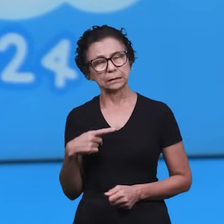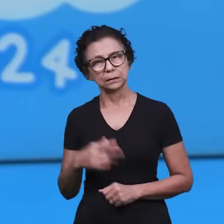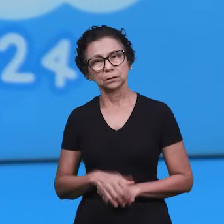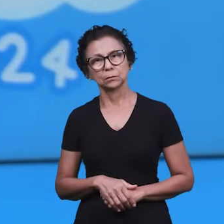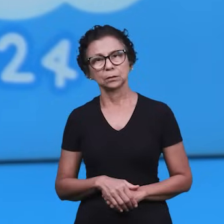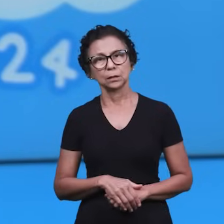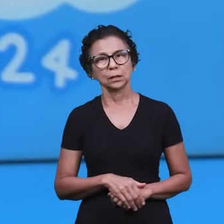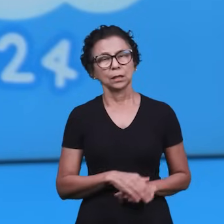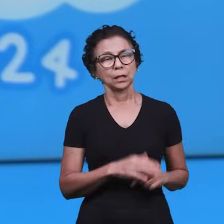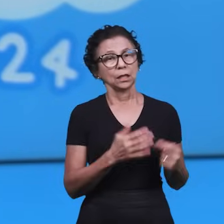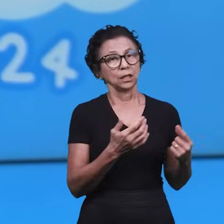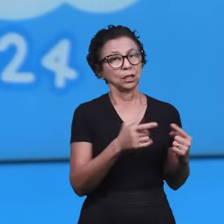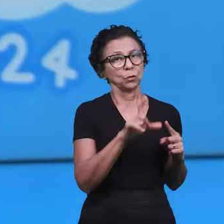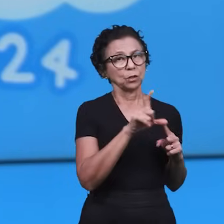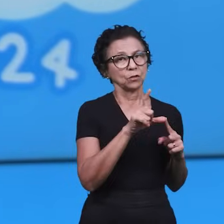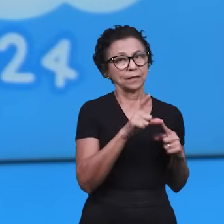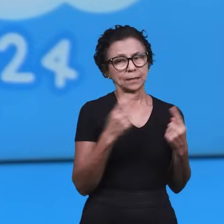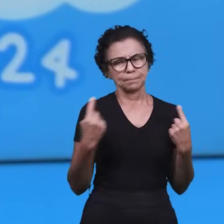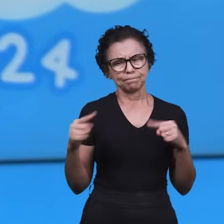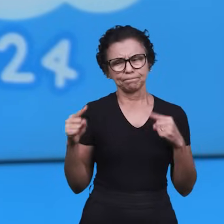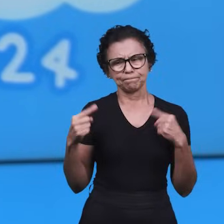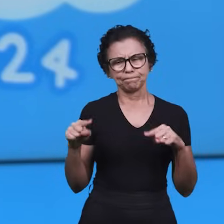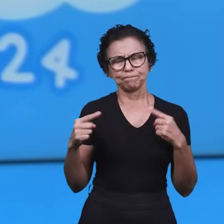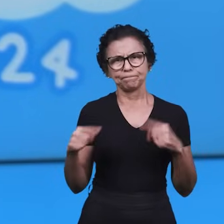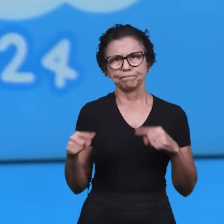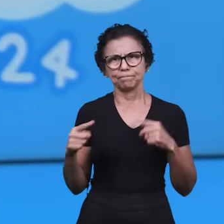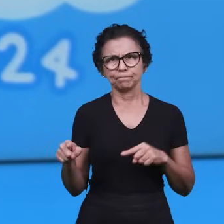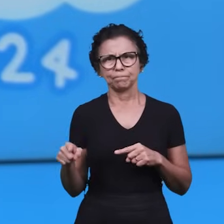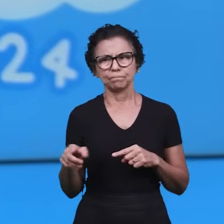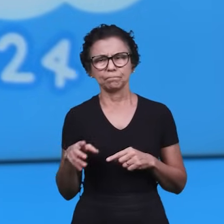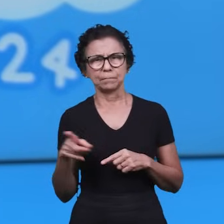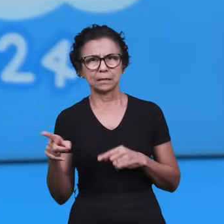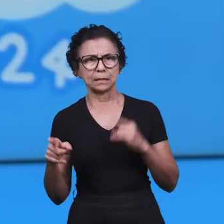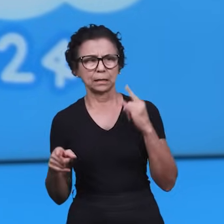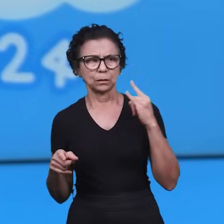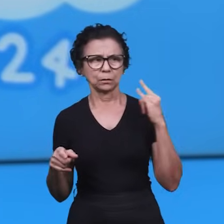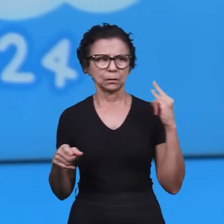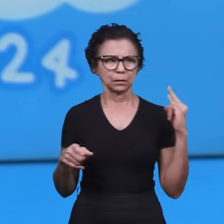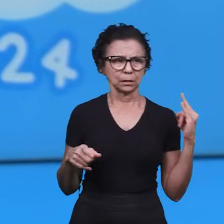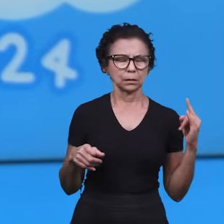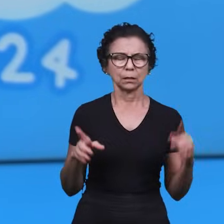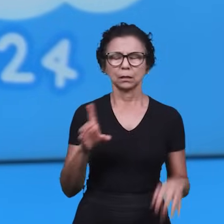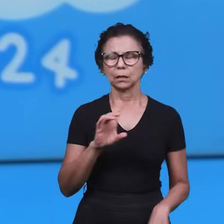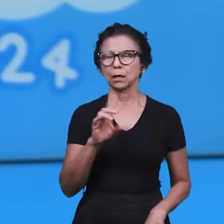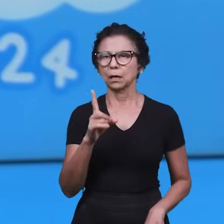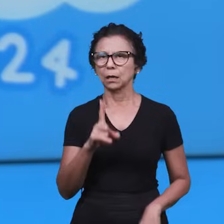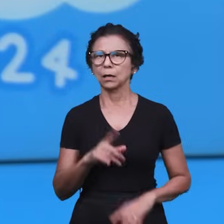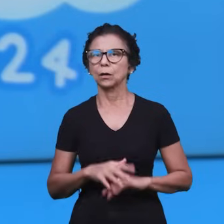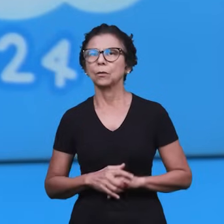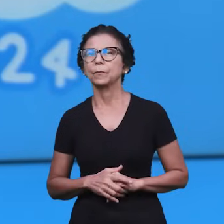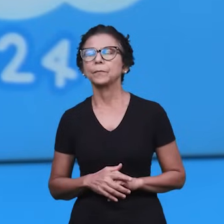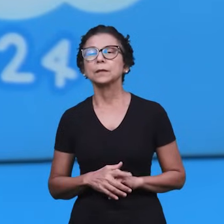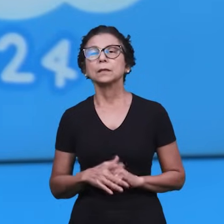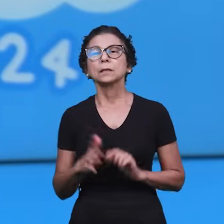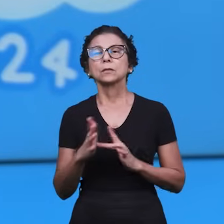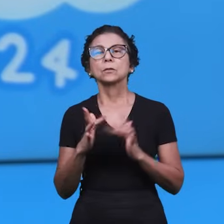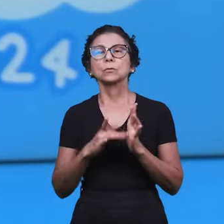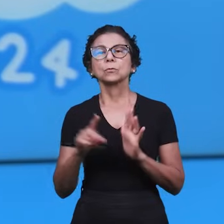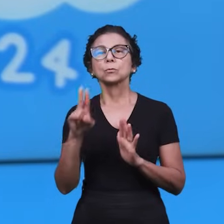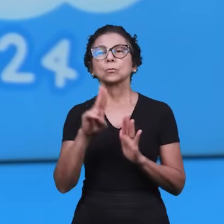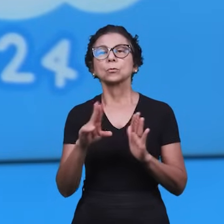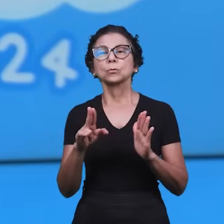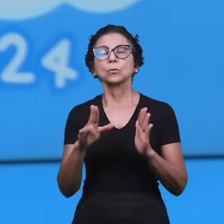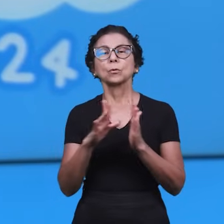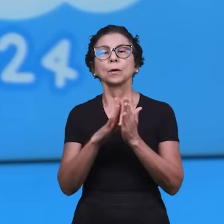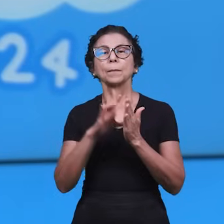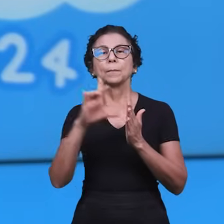não cedeu às mentiras do adversário acerca da palavra. Pelo contrário, Jesus usou a palavra de Deus como